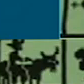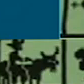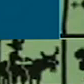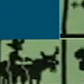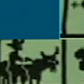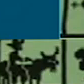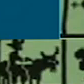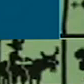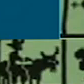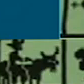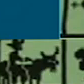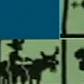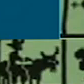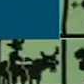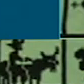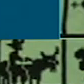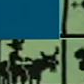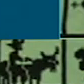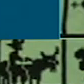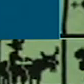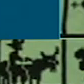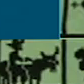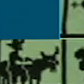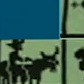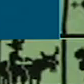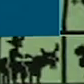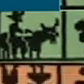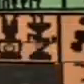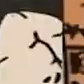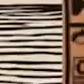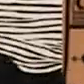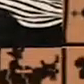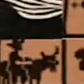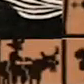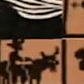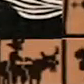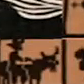porque chegaria setembro e a sua praia precisava voltar.